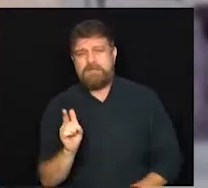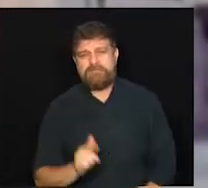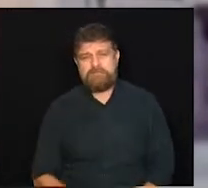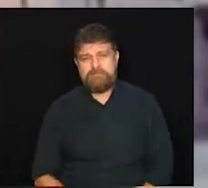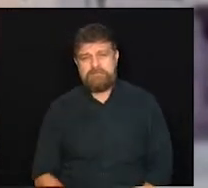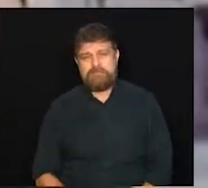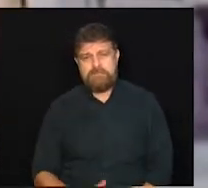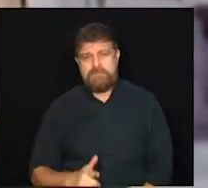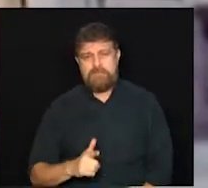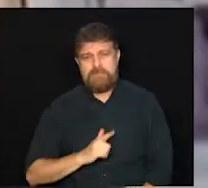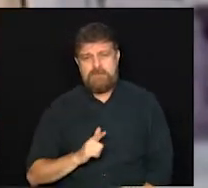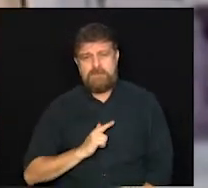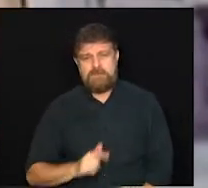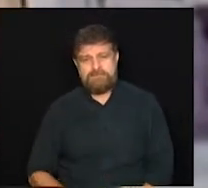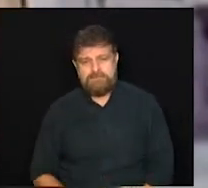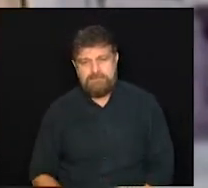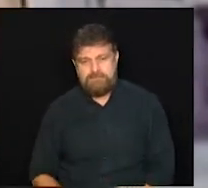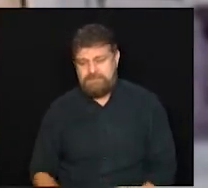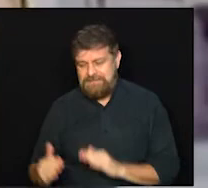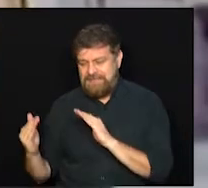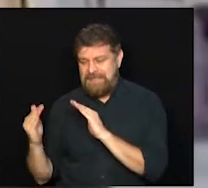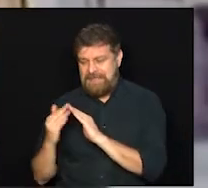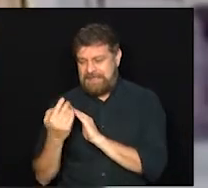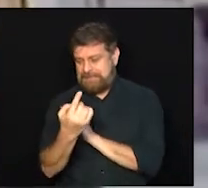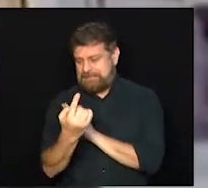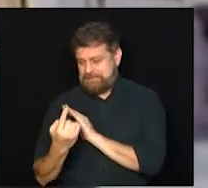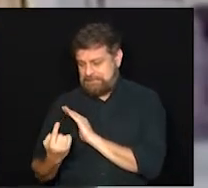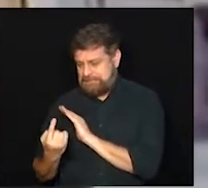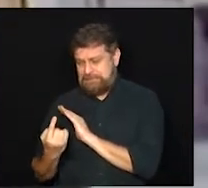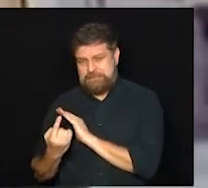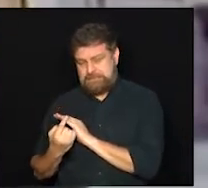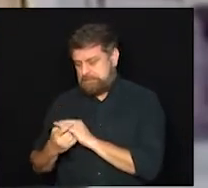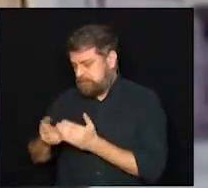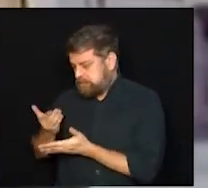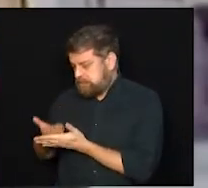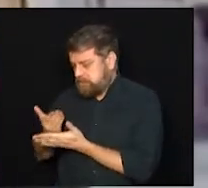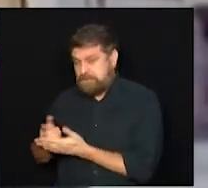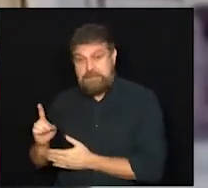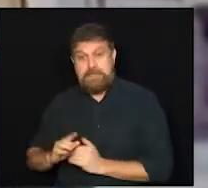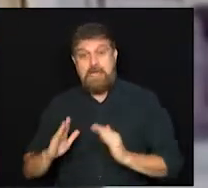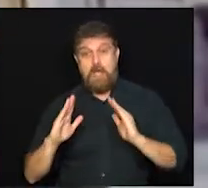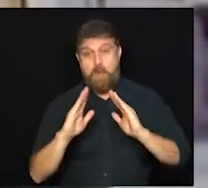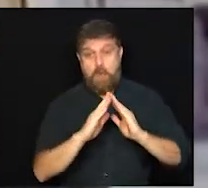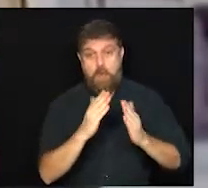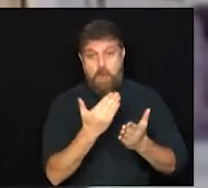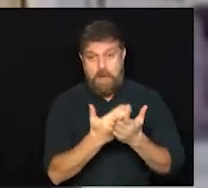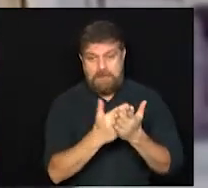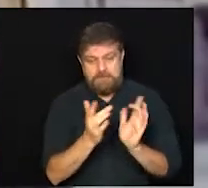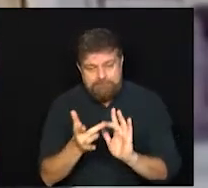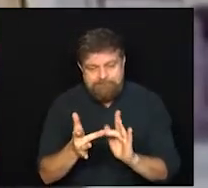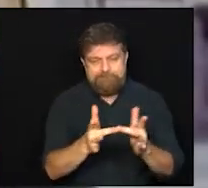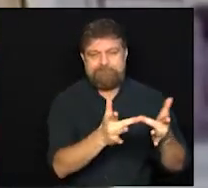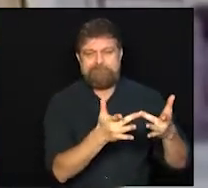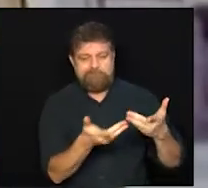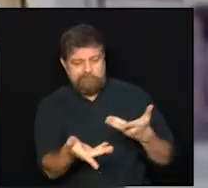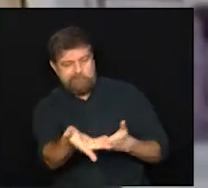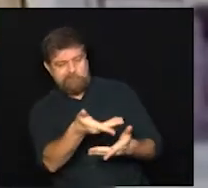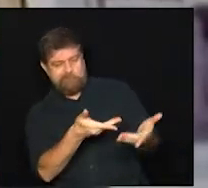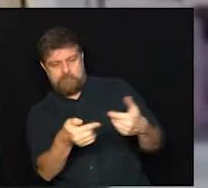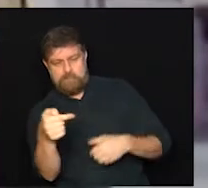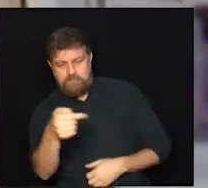ao homeschooling, entende a importância da escola como espaço de convivência com diferentes crianças, com